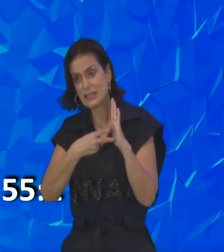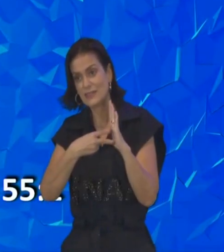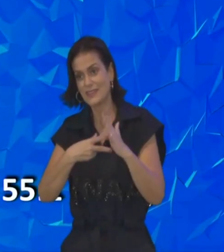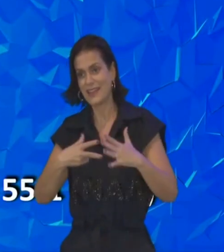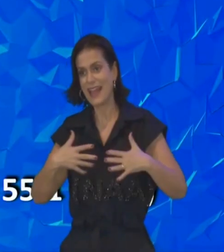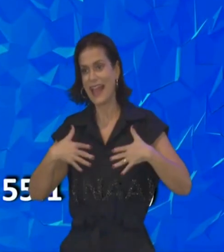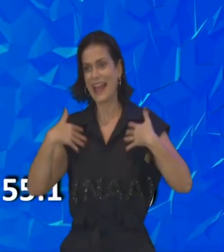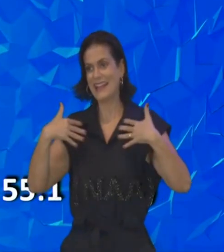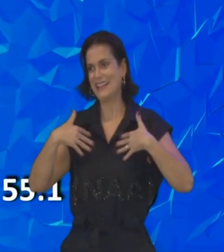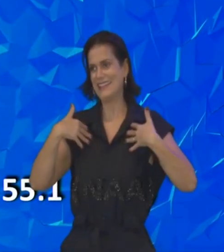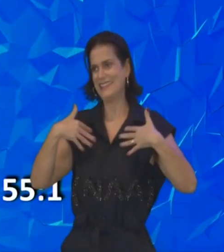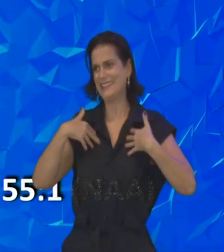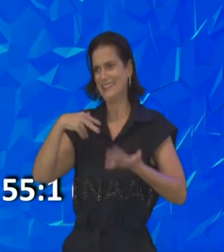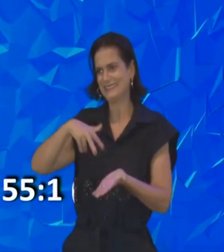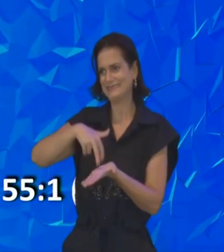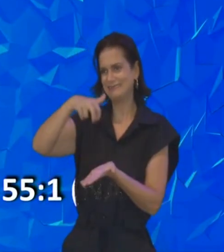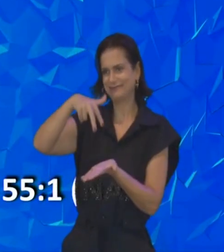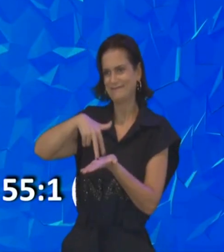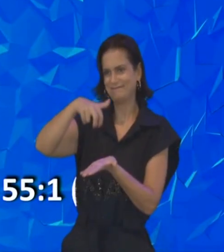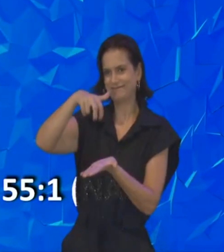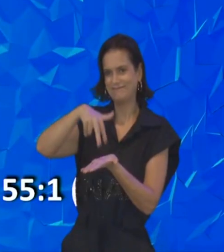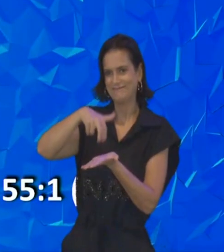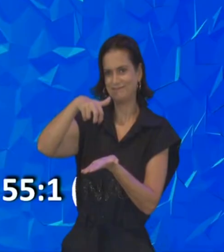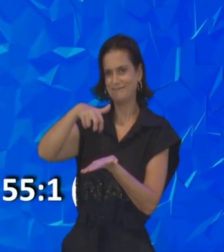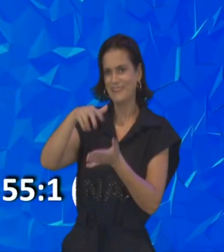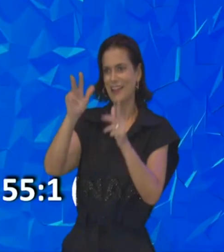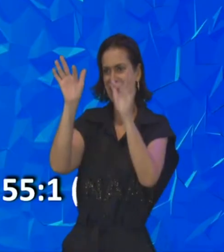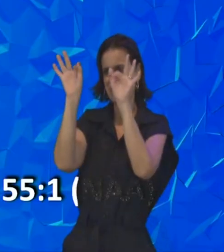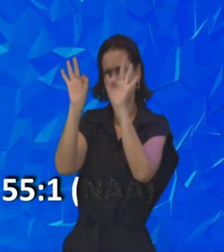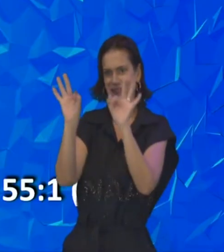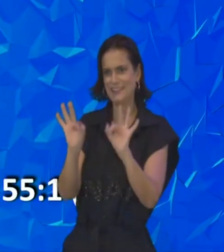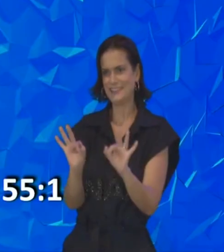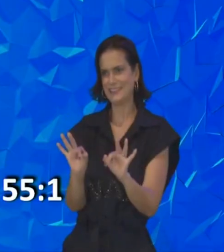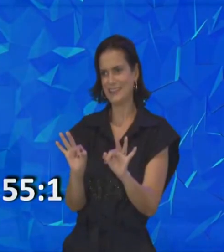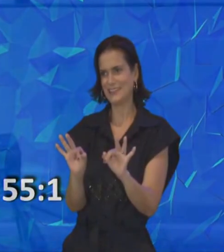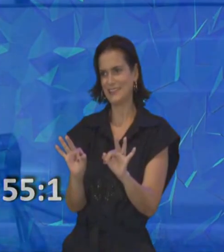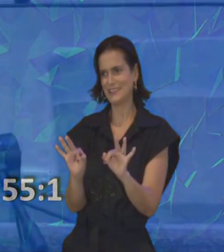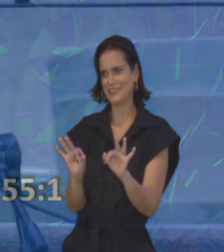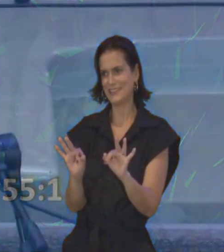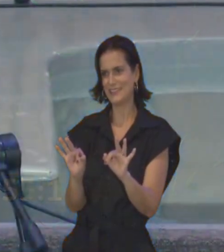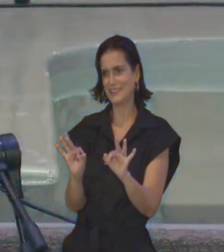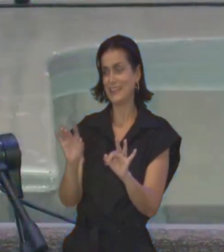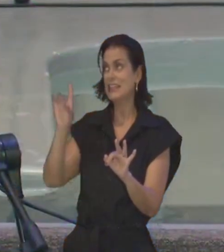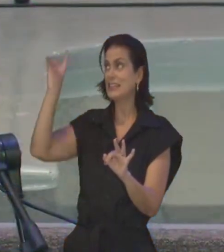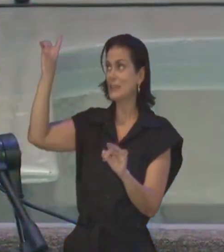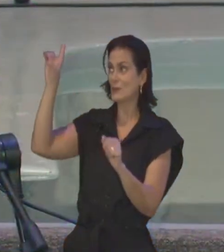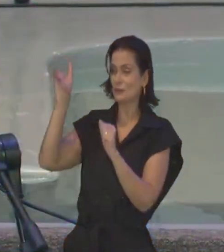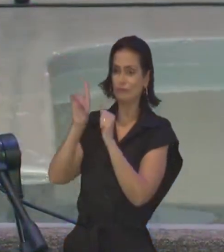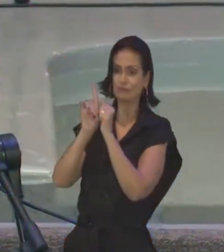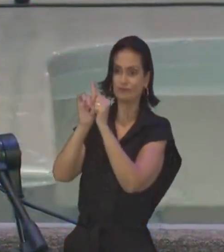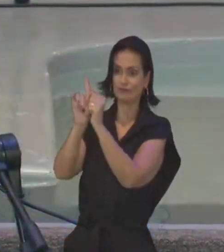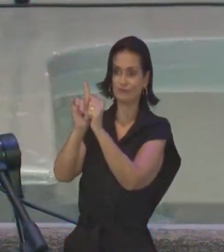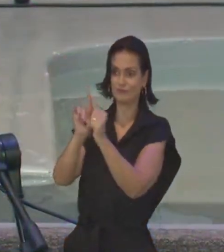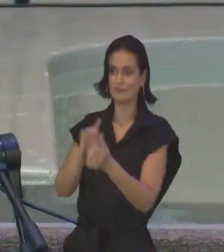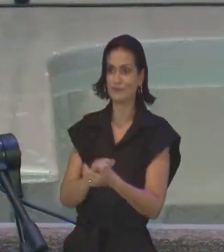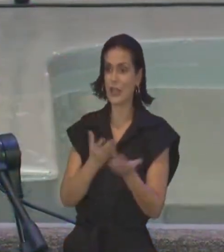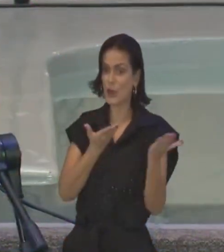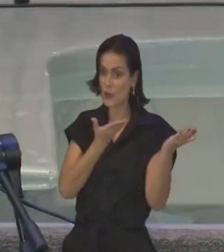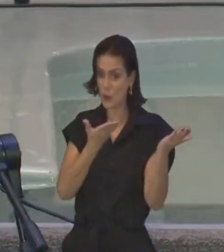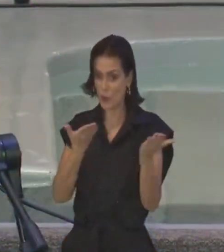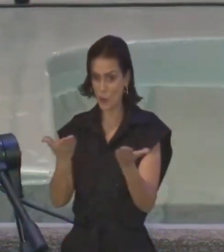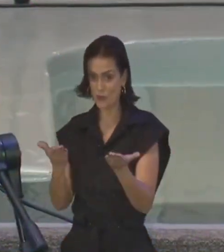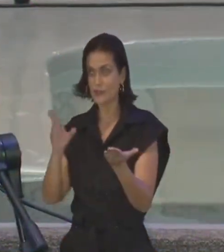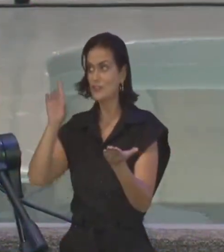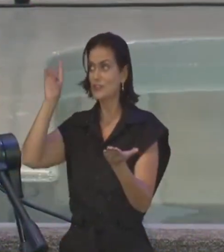regozijo, alegria e felicidade na presença de Deus. Este é o convite de Deus